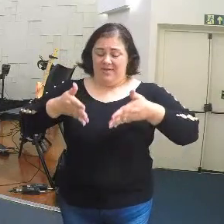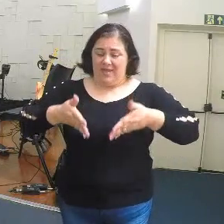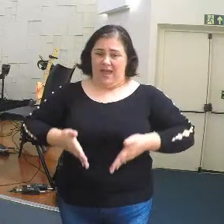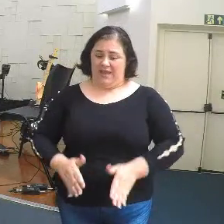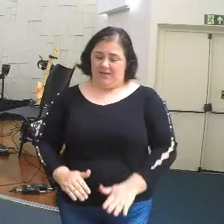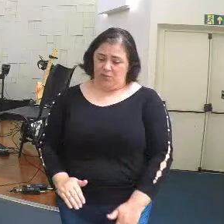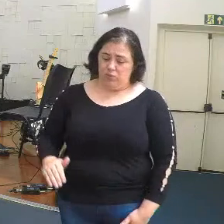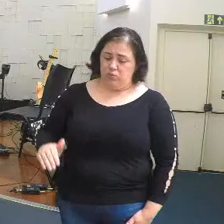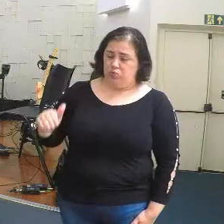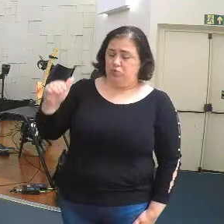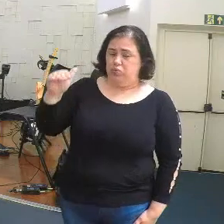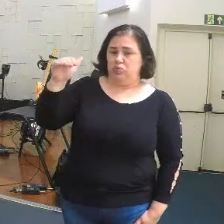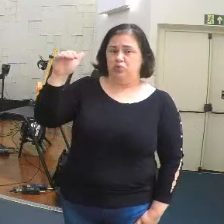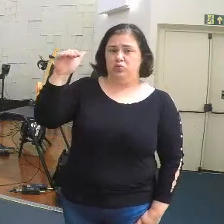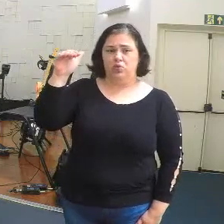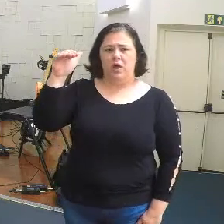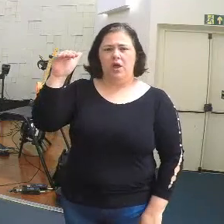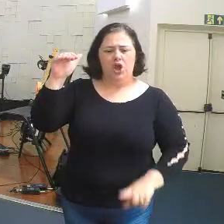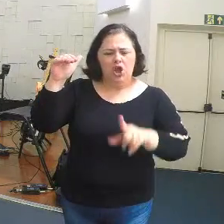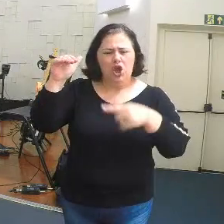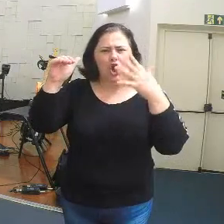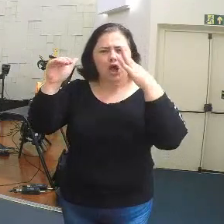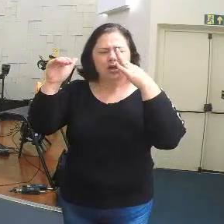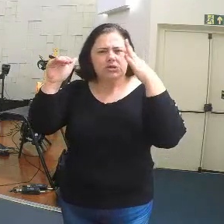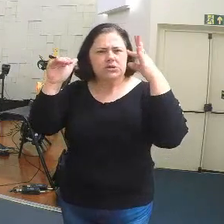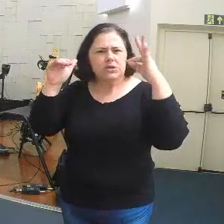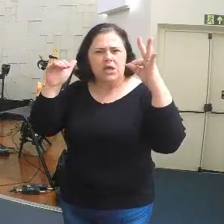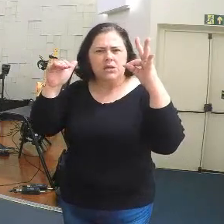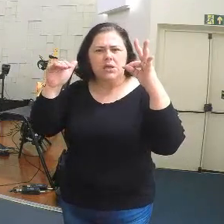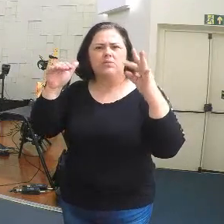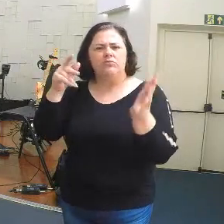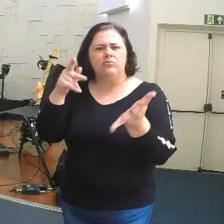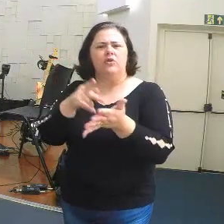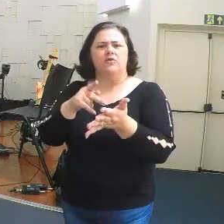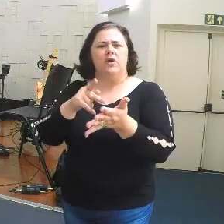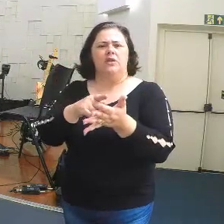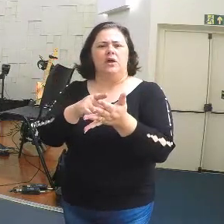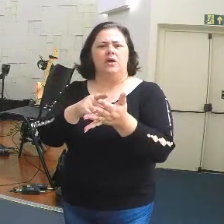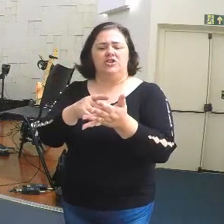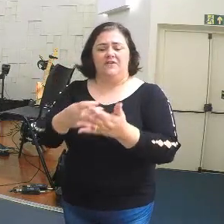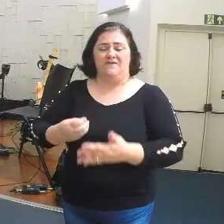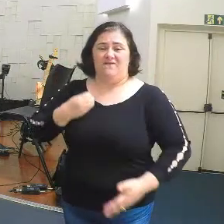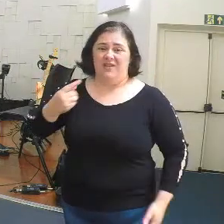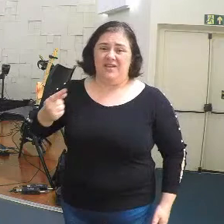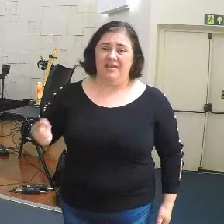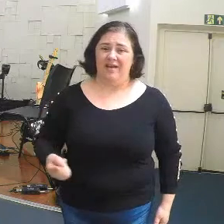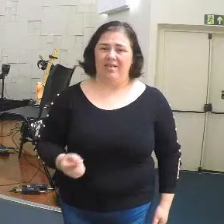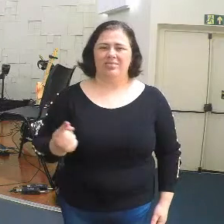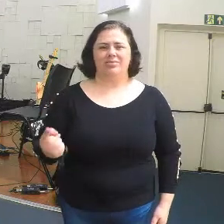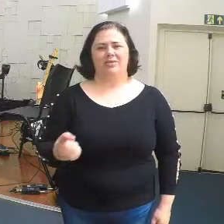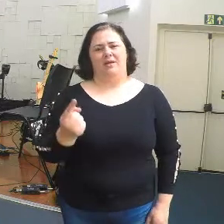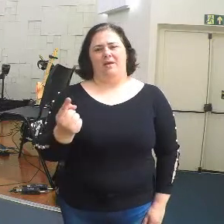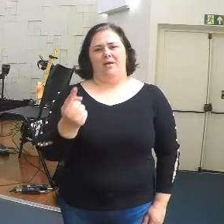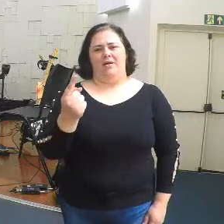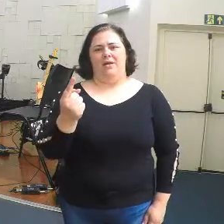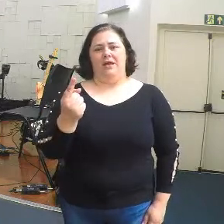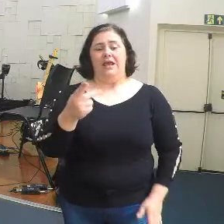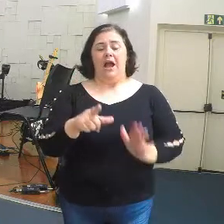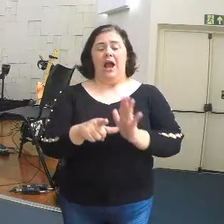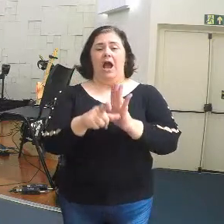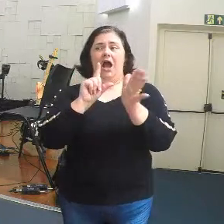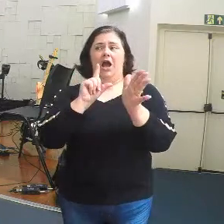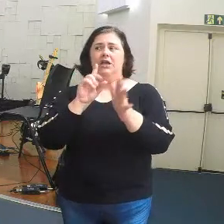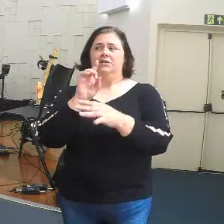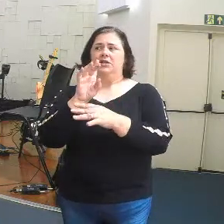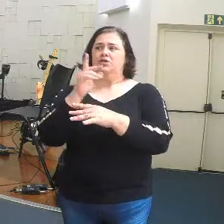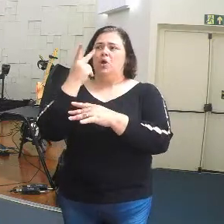dela damos testemunho, e vos anunciamos a vida eterna, a qual estava com o Pai e nos